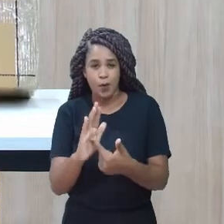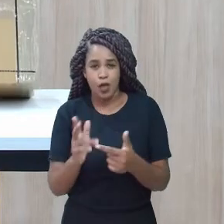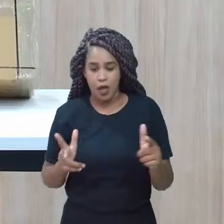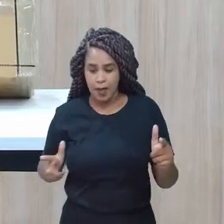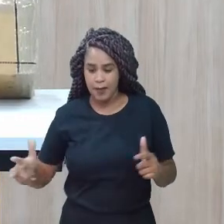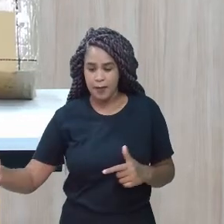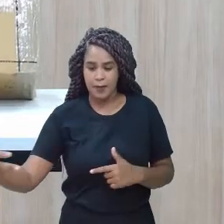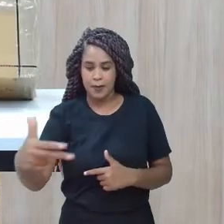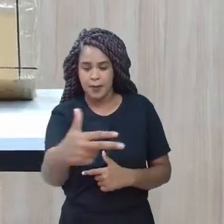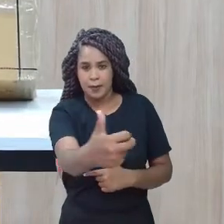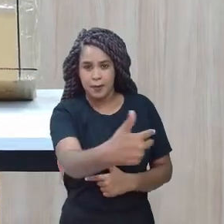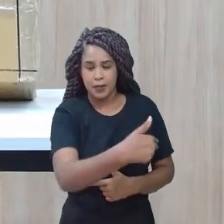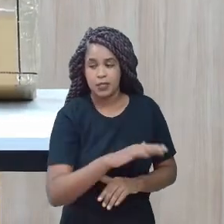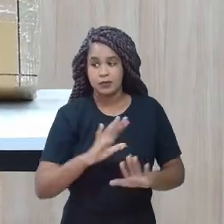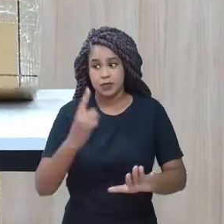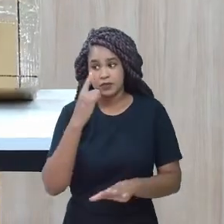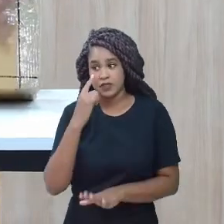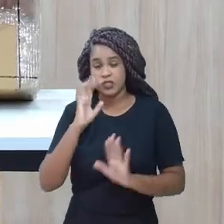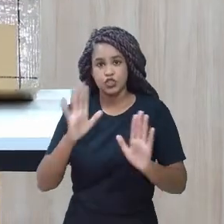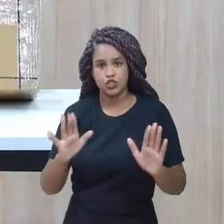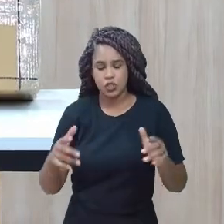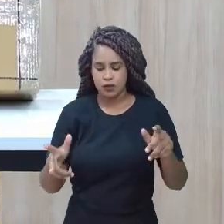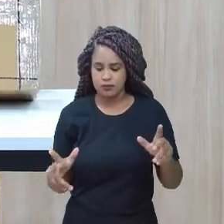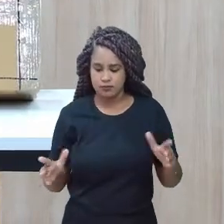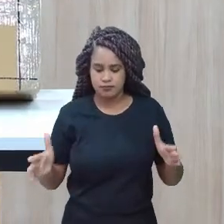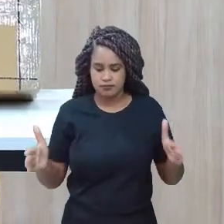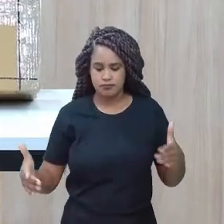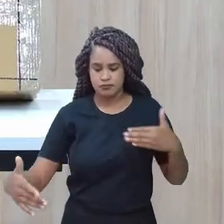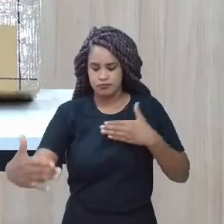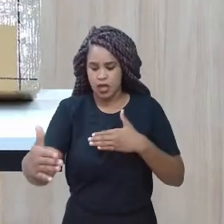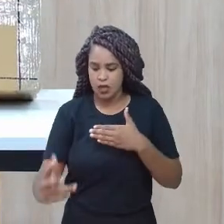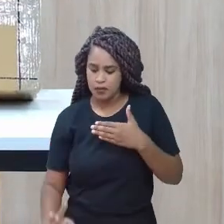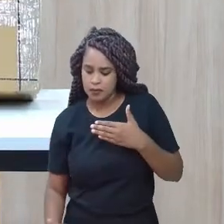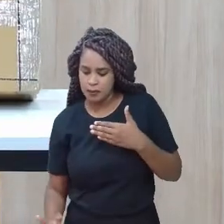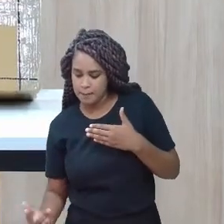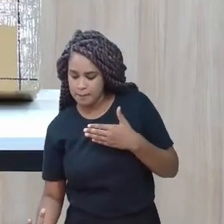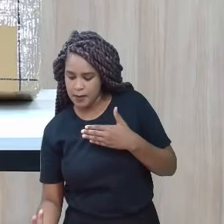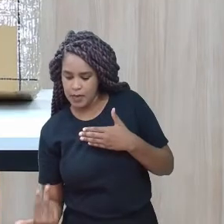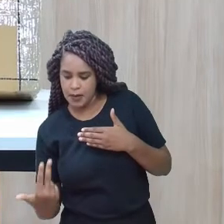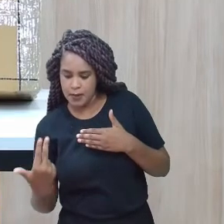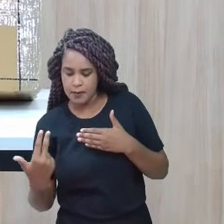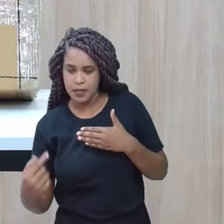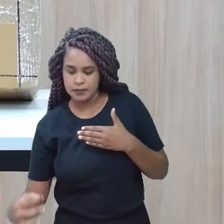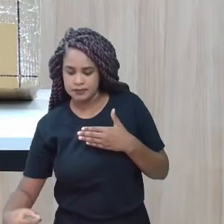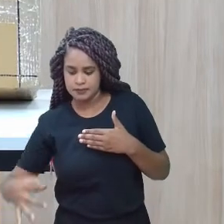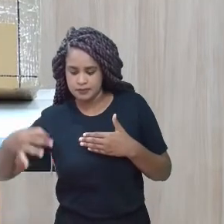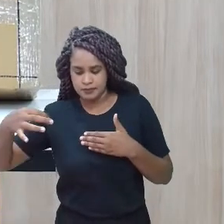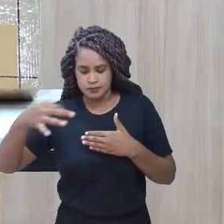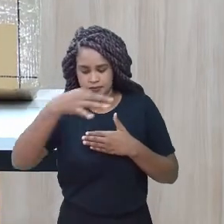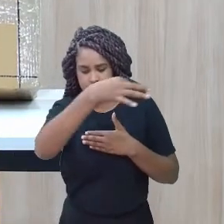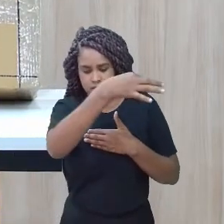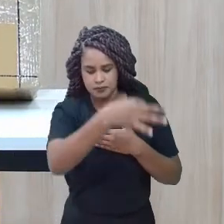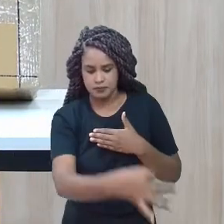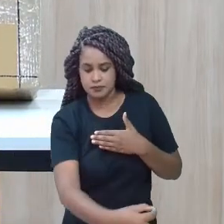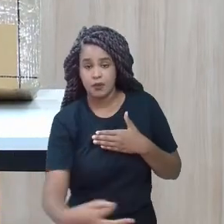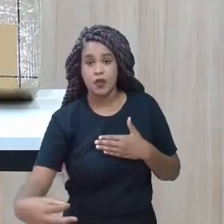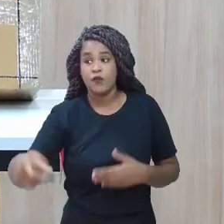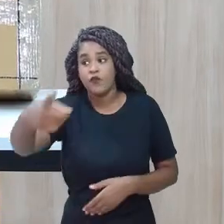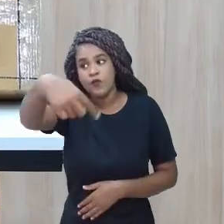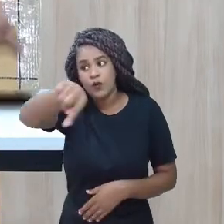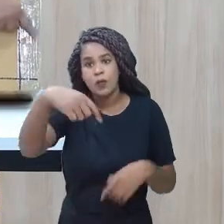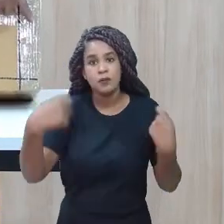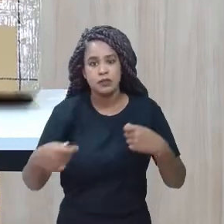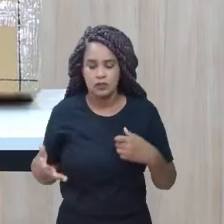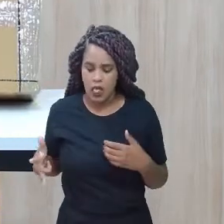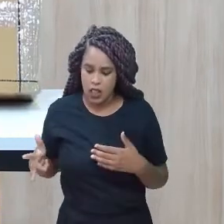vocês. Mas aqui eu já fiz a marcação, tá? Essa parte você passa